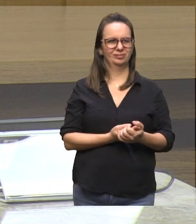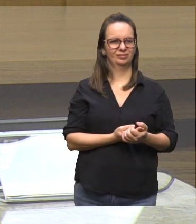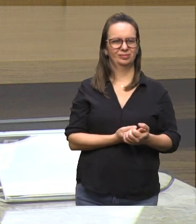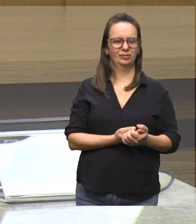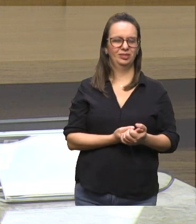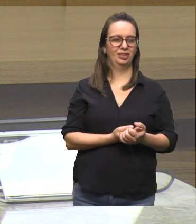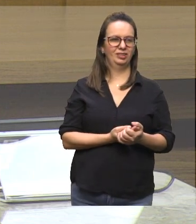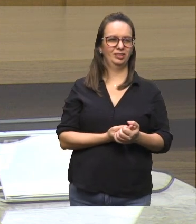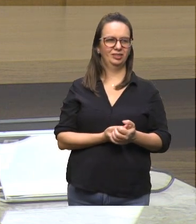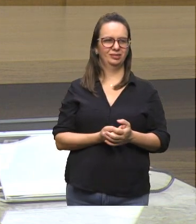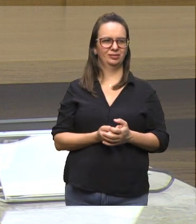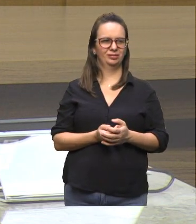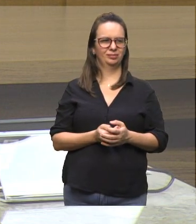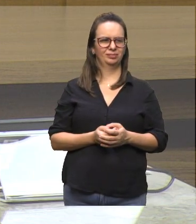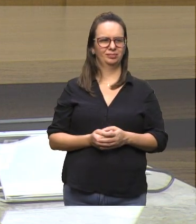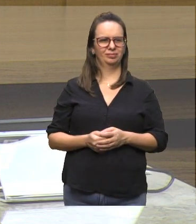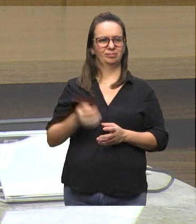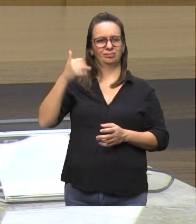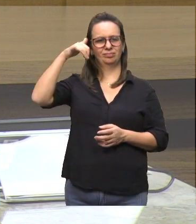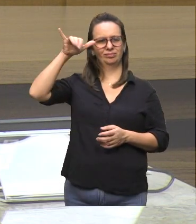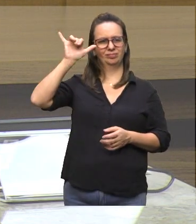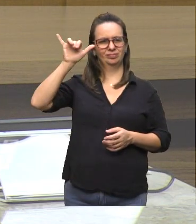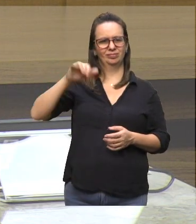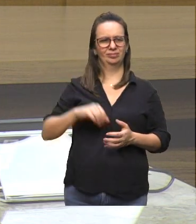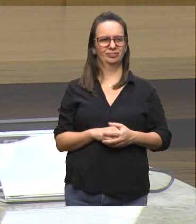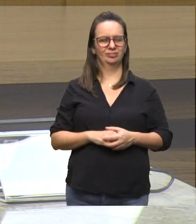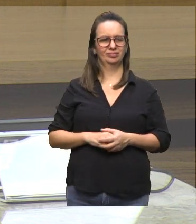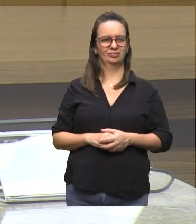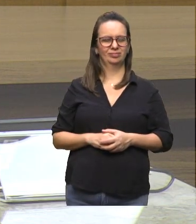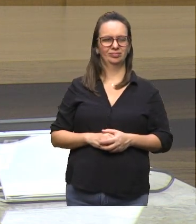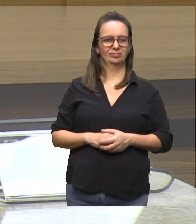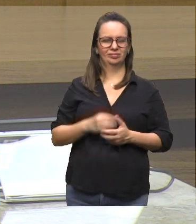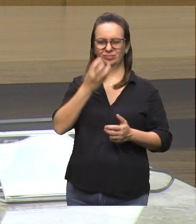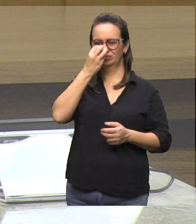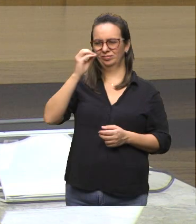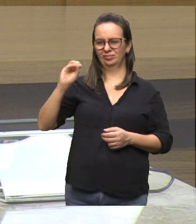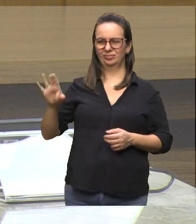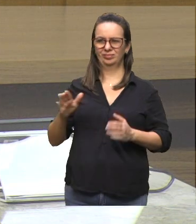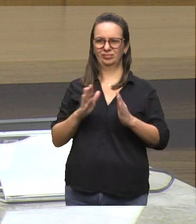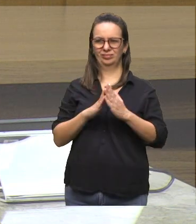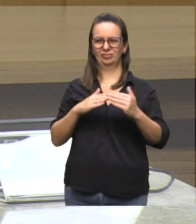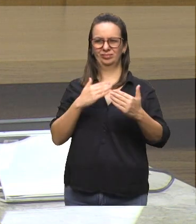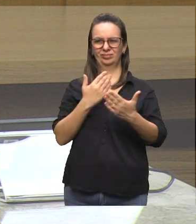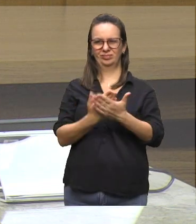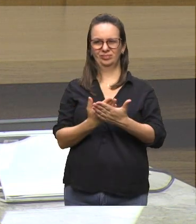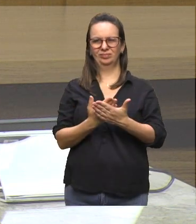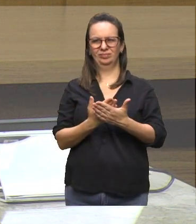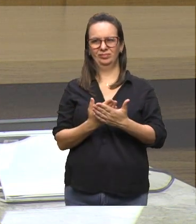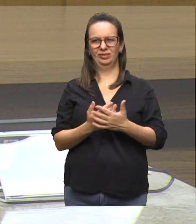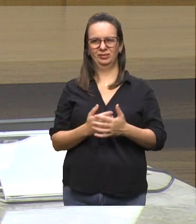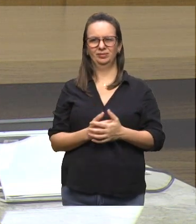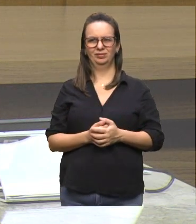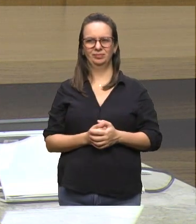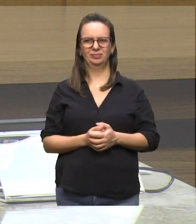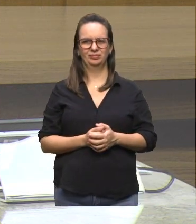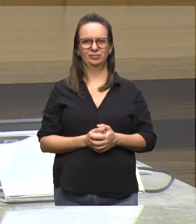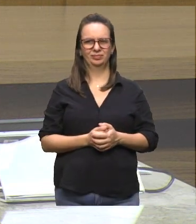aí para evitar, né, a evasão e o abandono escolar no município de Assis. Obrigado.